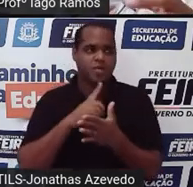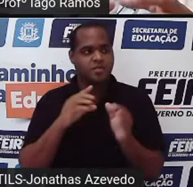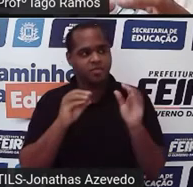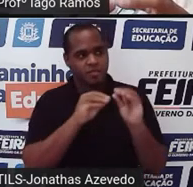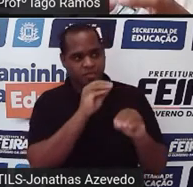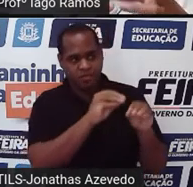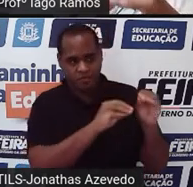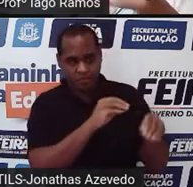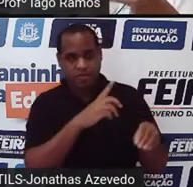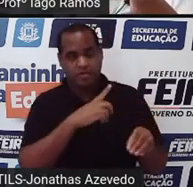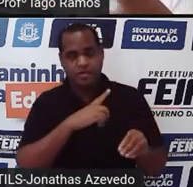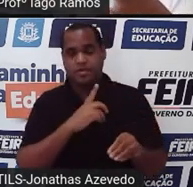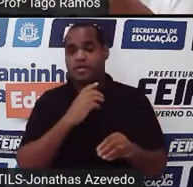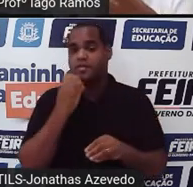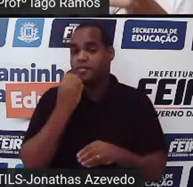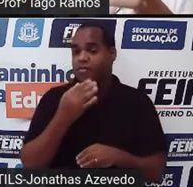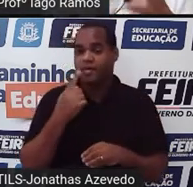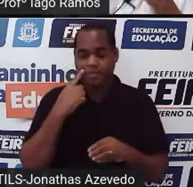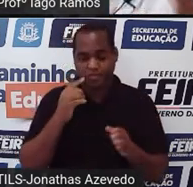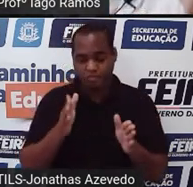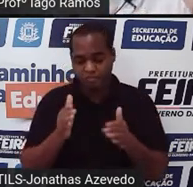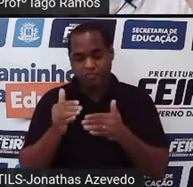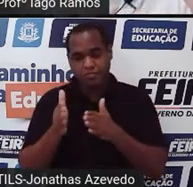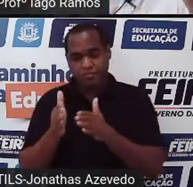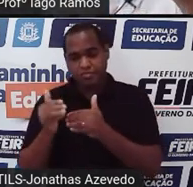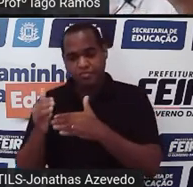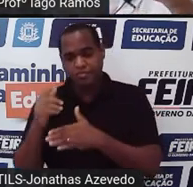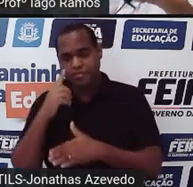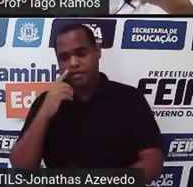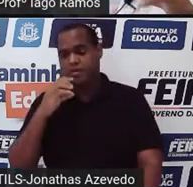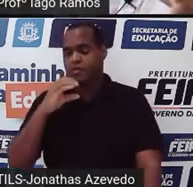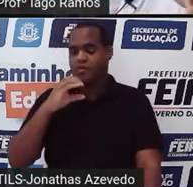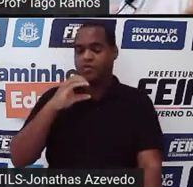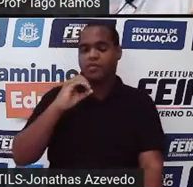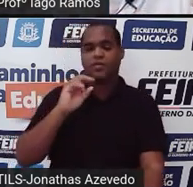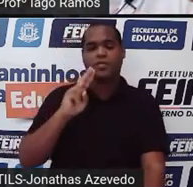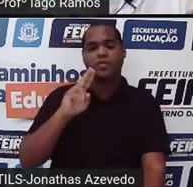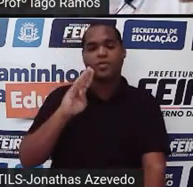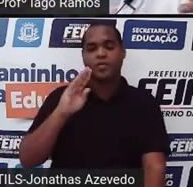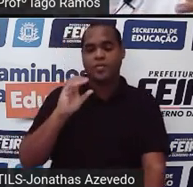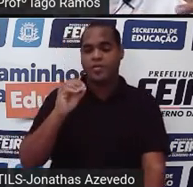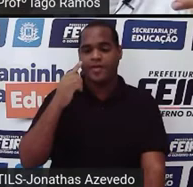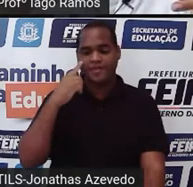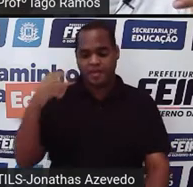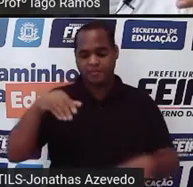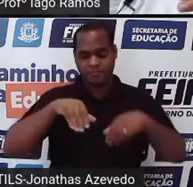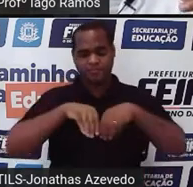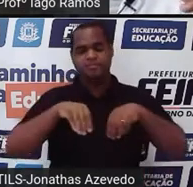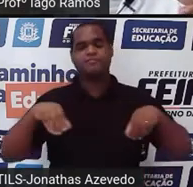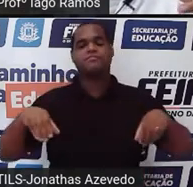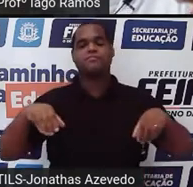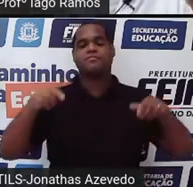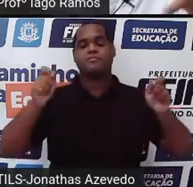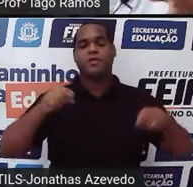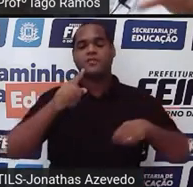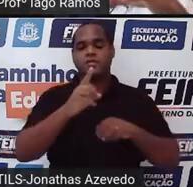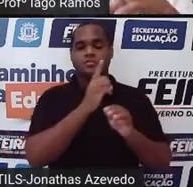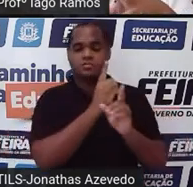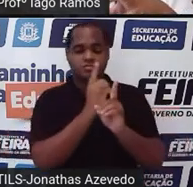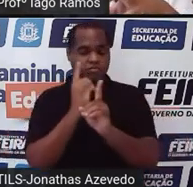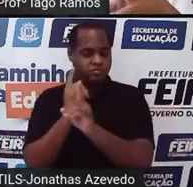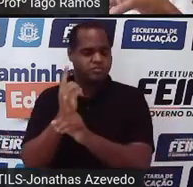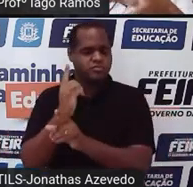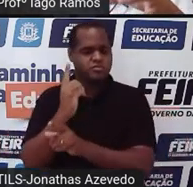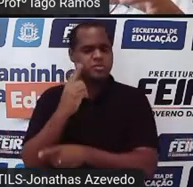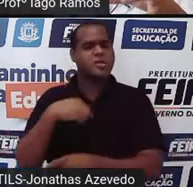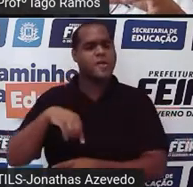cubinhos e vai empilhando eles de forma que a gente acha um paralelepípedo né a gente